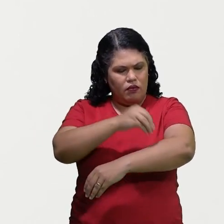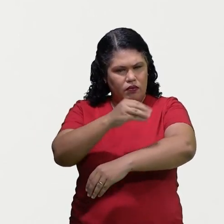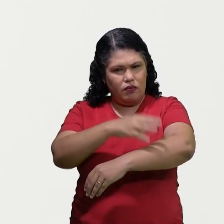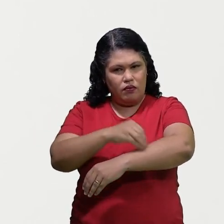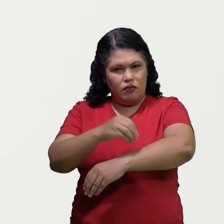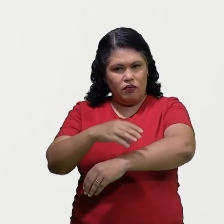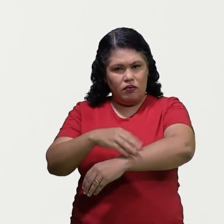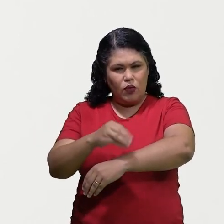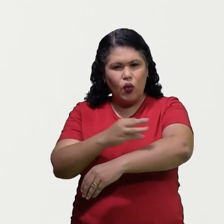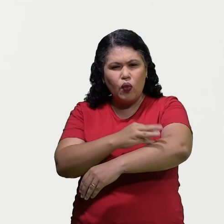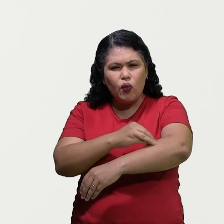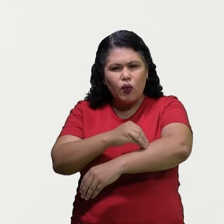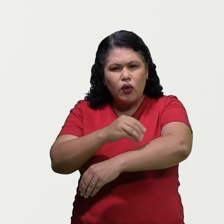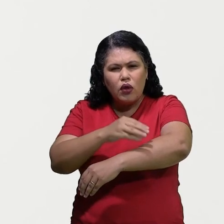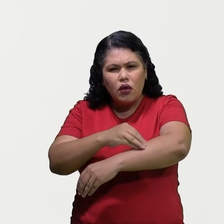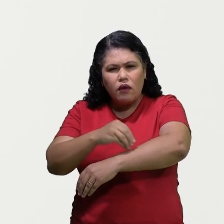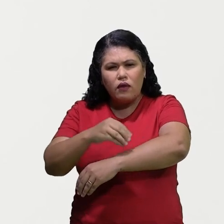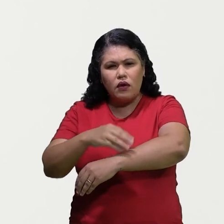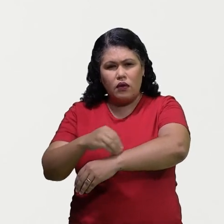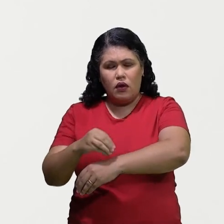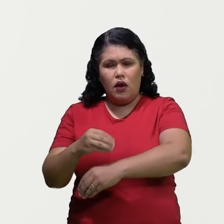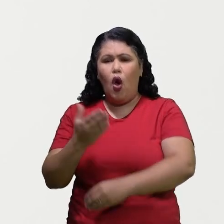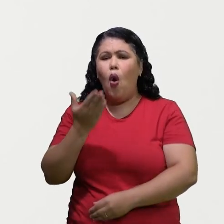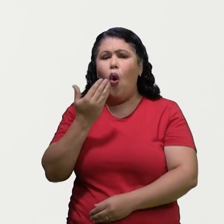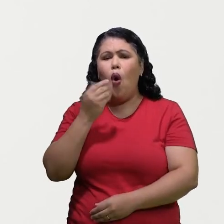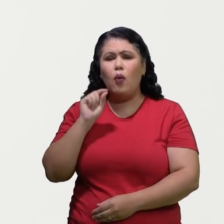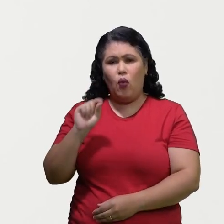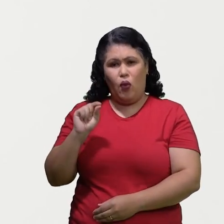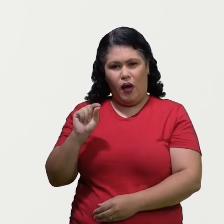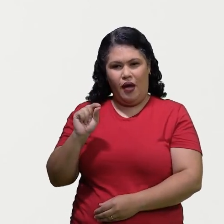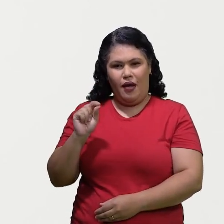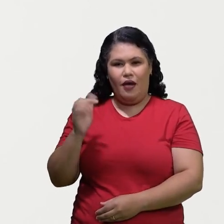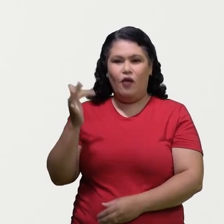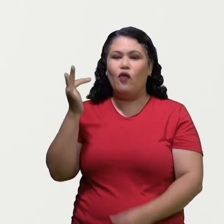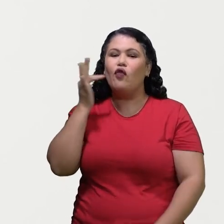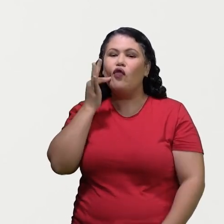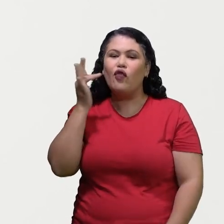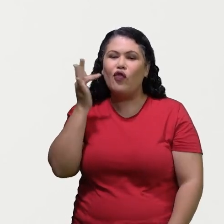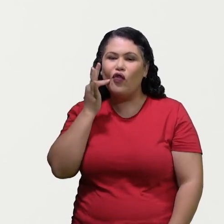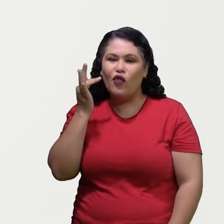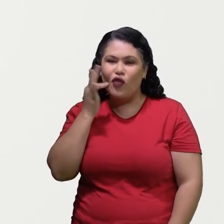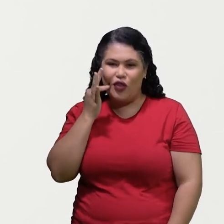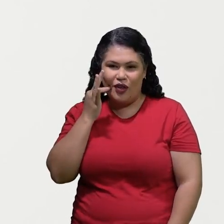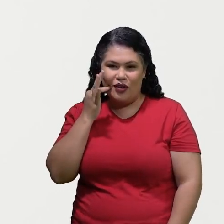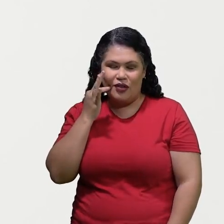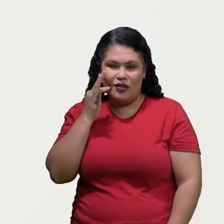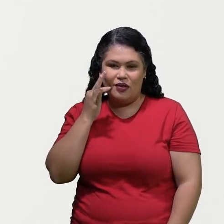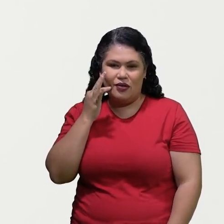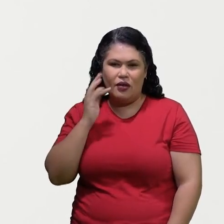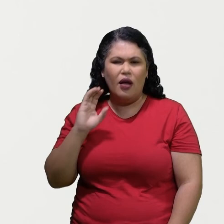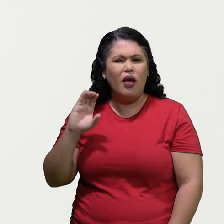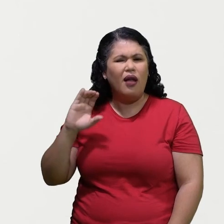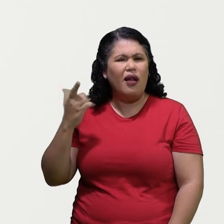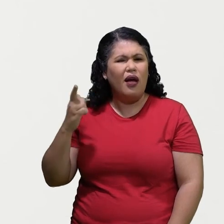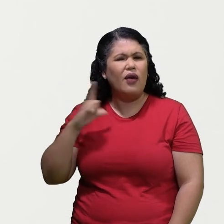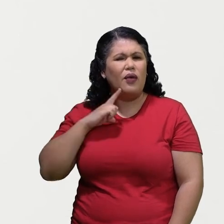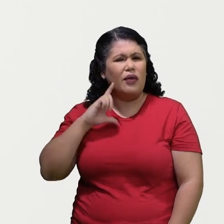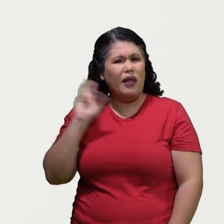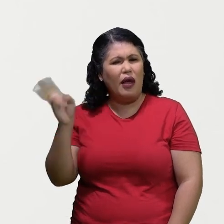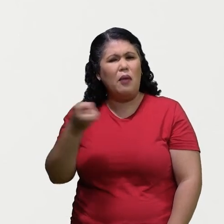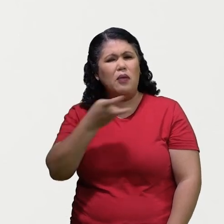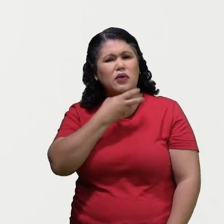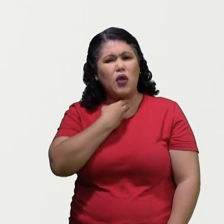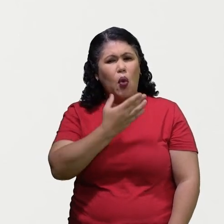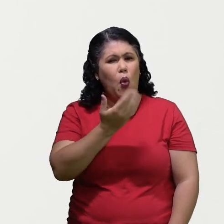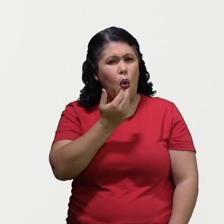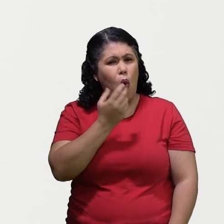pelo. E os alimentos, ele se alimenta, o nosso morcego, ele se alimenta de frutas. Claro que tem outros morcegos que se alimentam de sangue, mas os